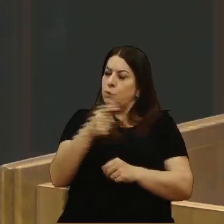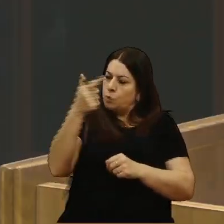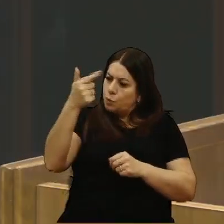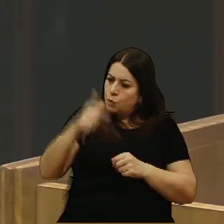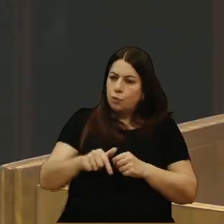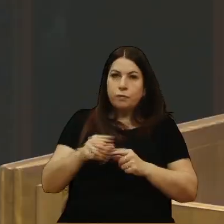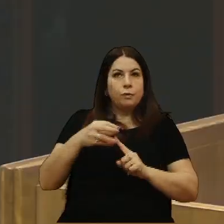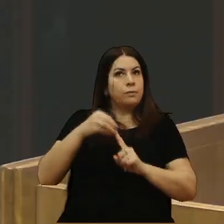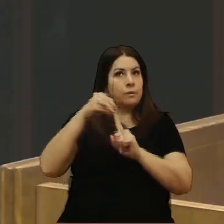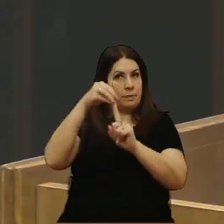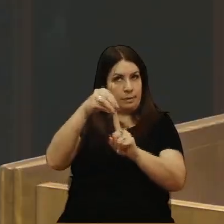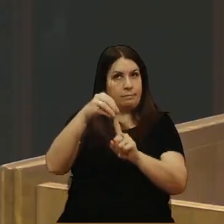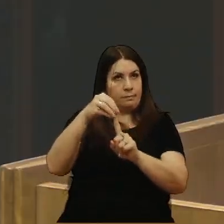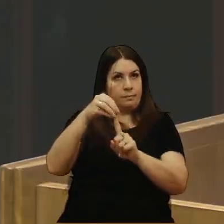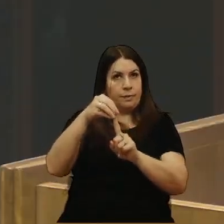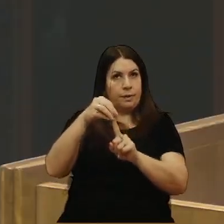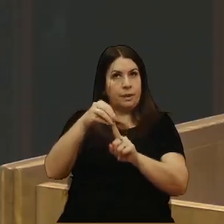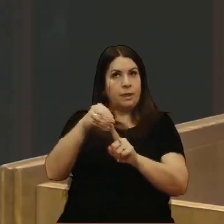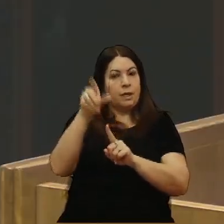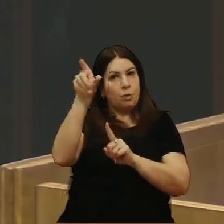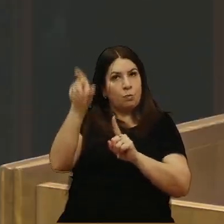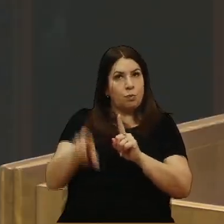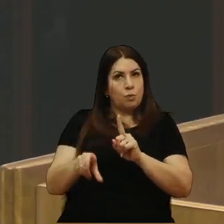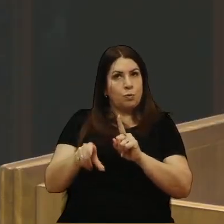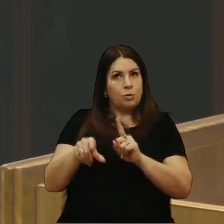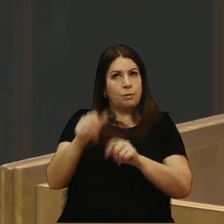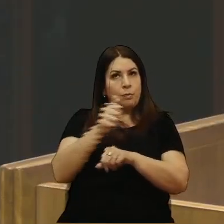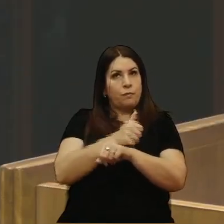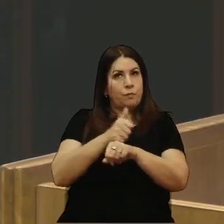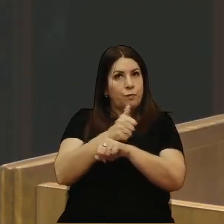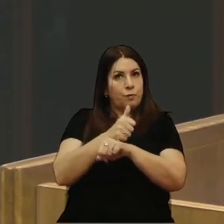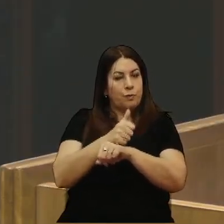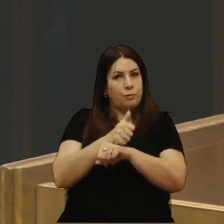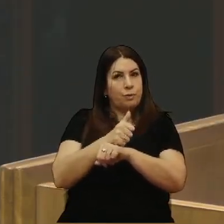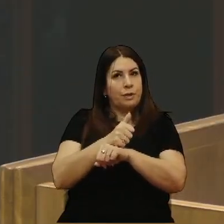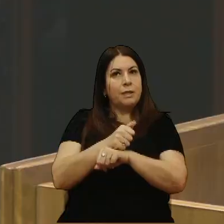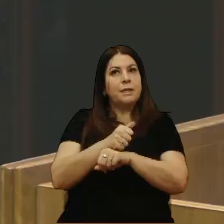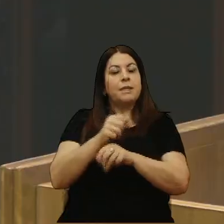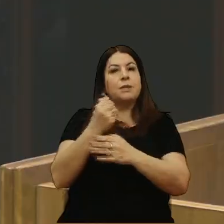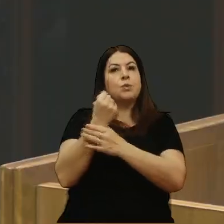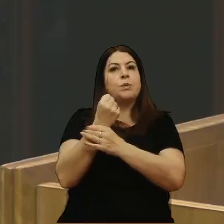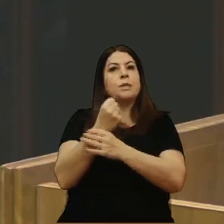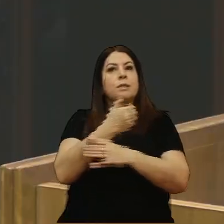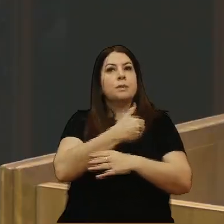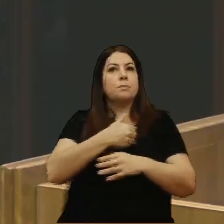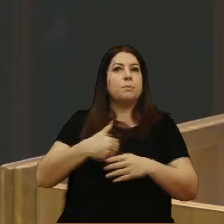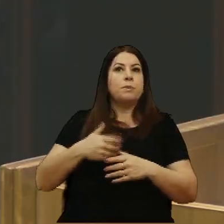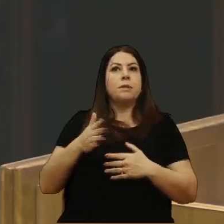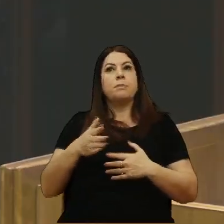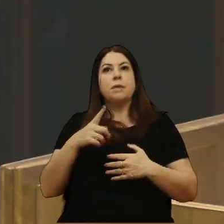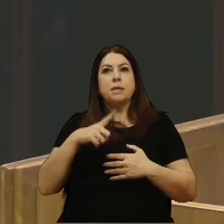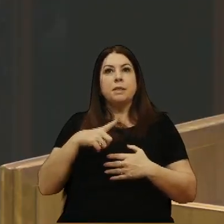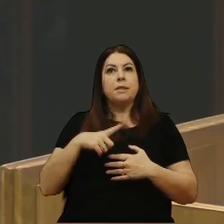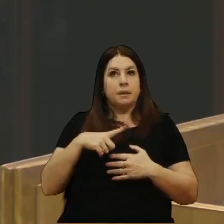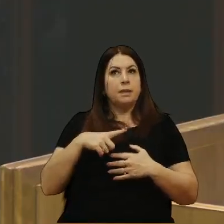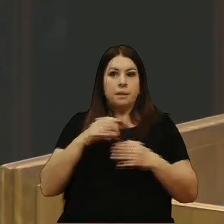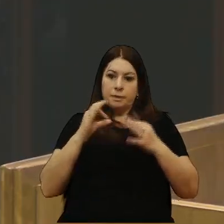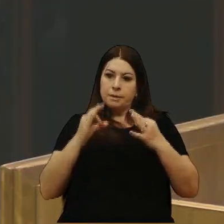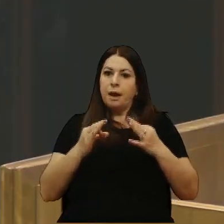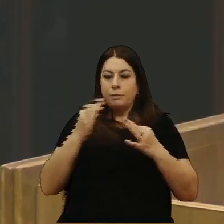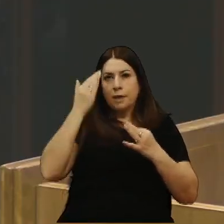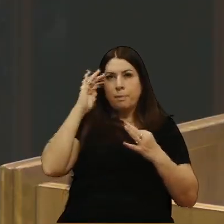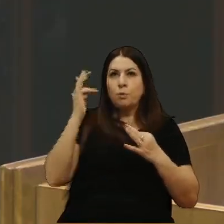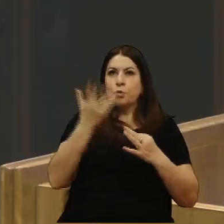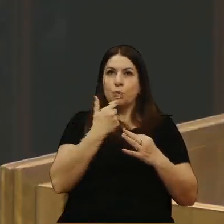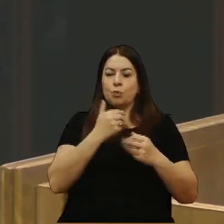eu destaco a postura desse profissional da segurança pública, que me parece ter letramento racial.